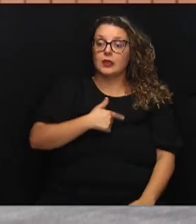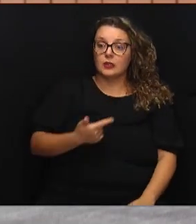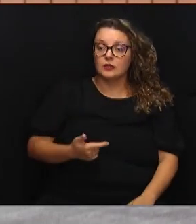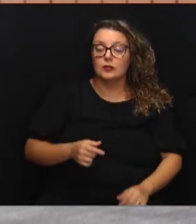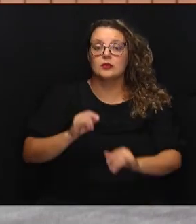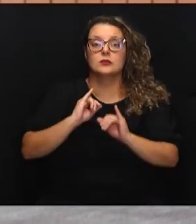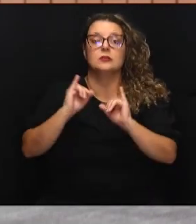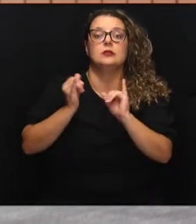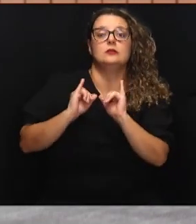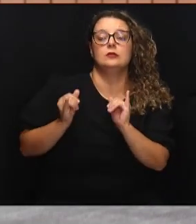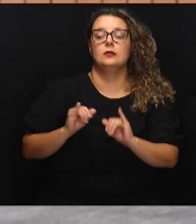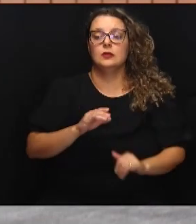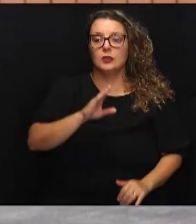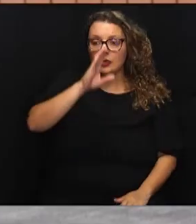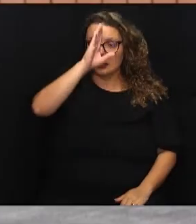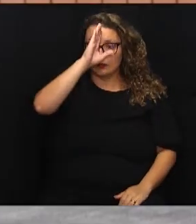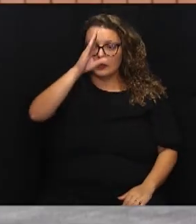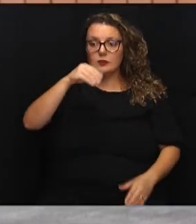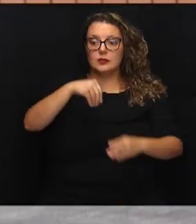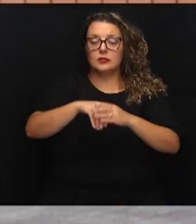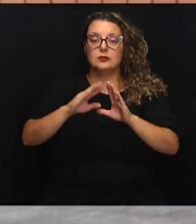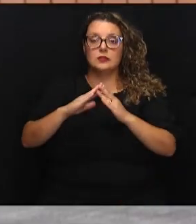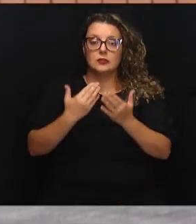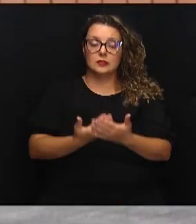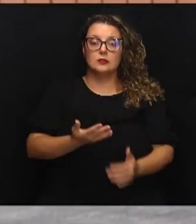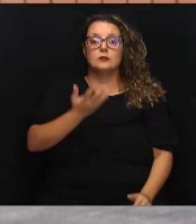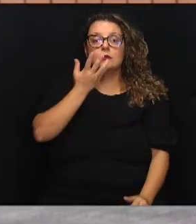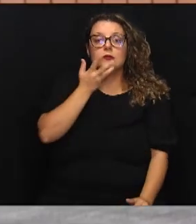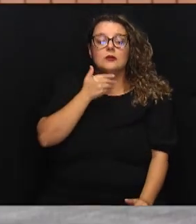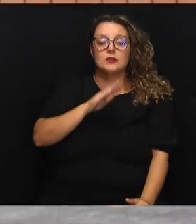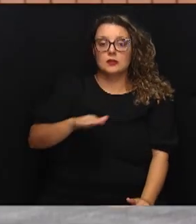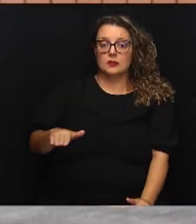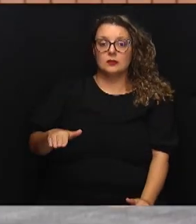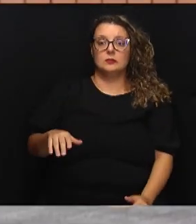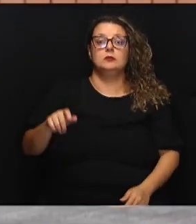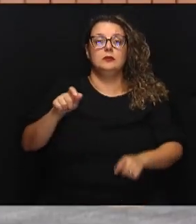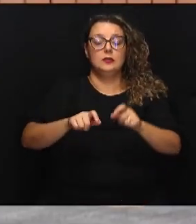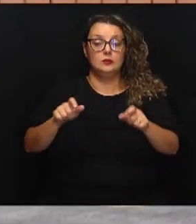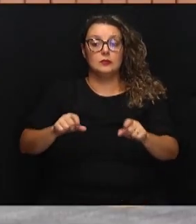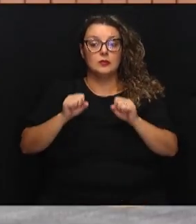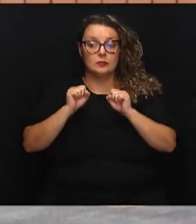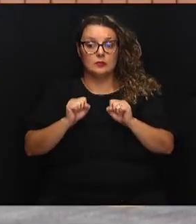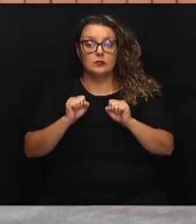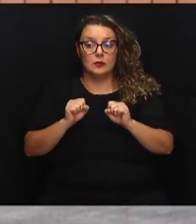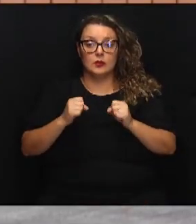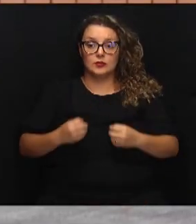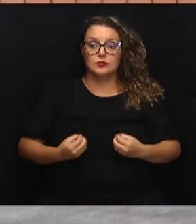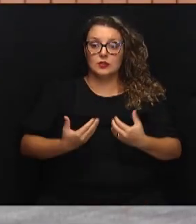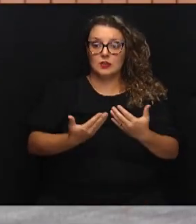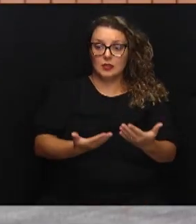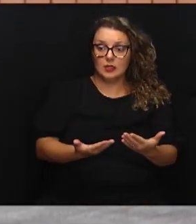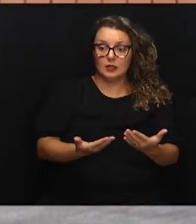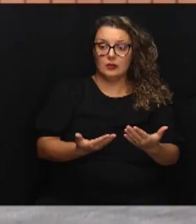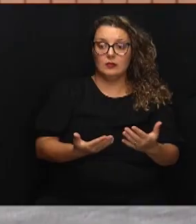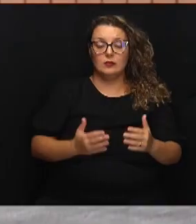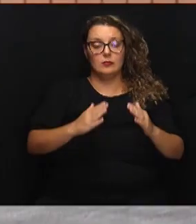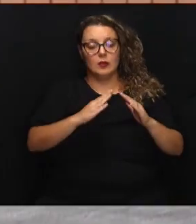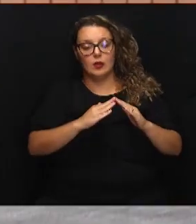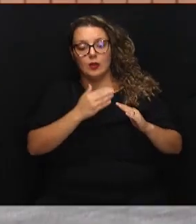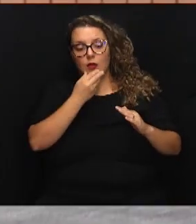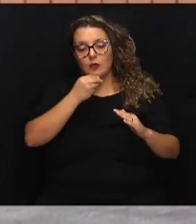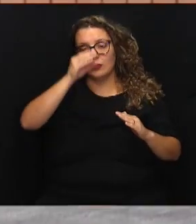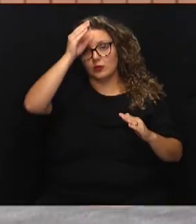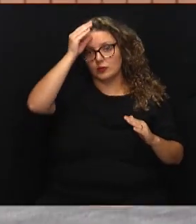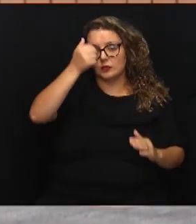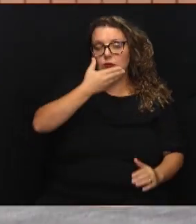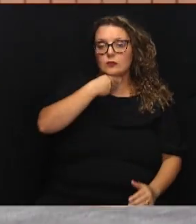mensagem, principalmente nas escolas, para as crianças e para aquelas pessoas que podem levar para o seu lar, para o seu tio, para seu pai, sua